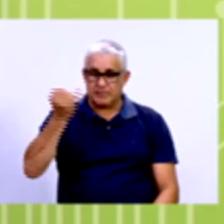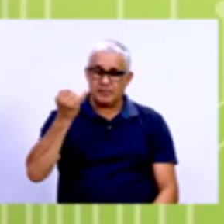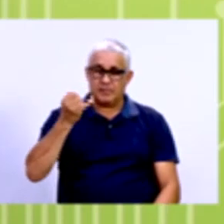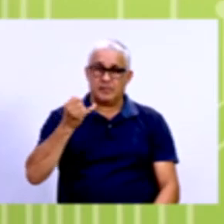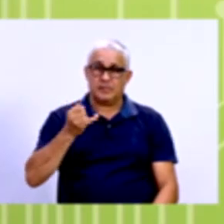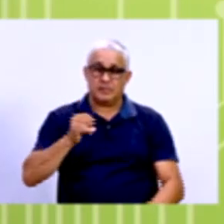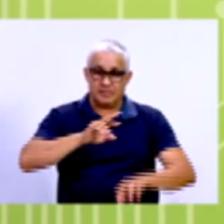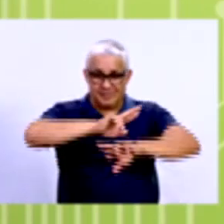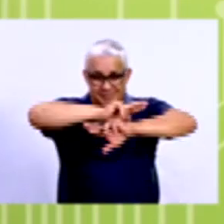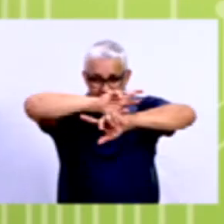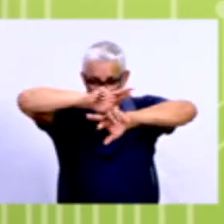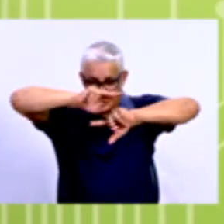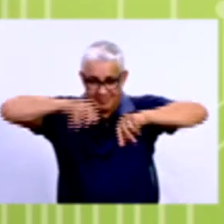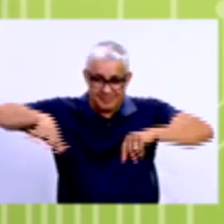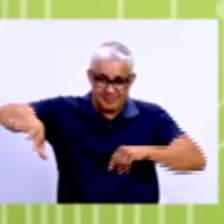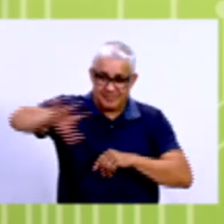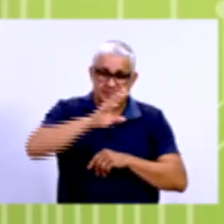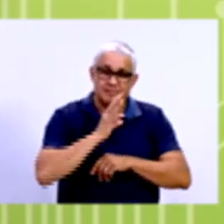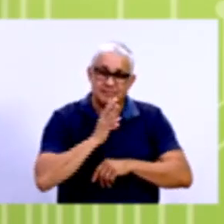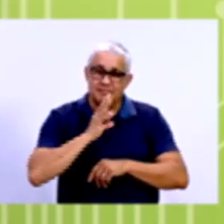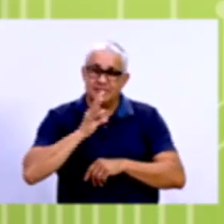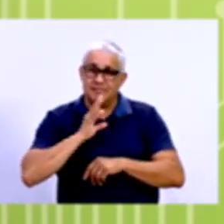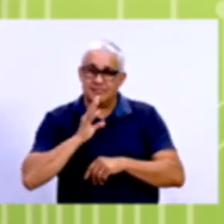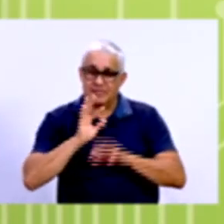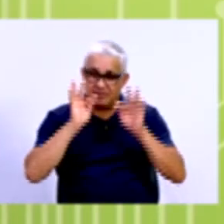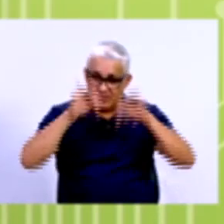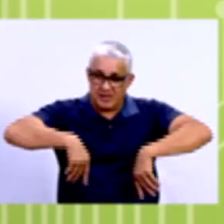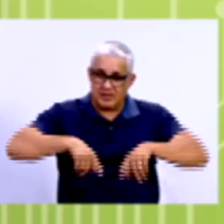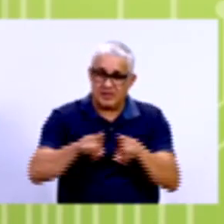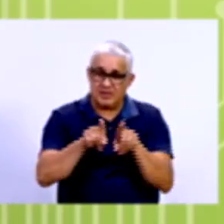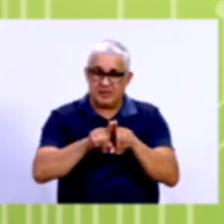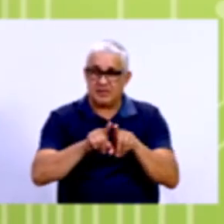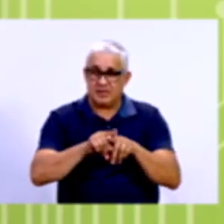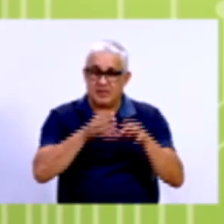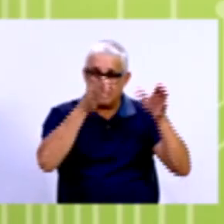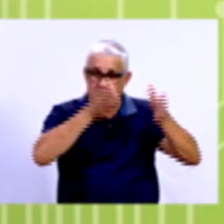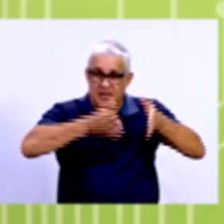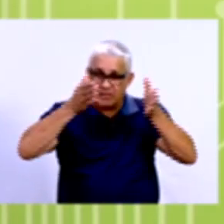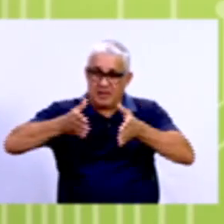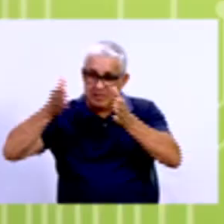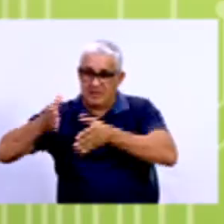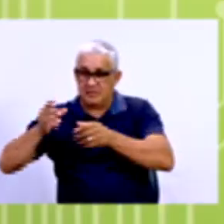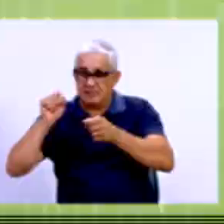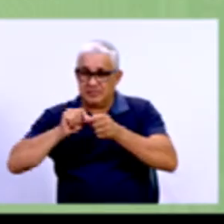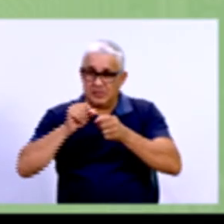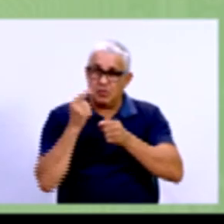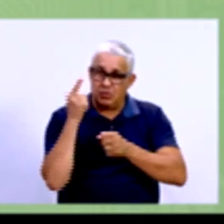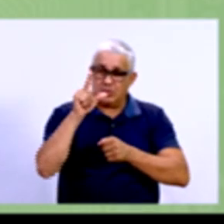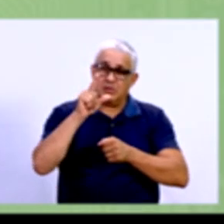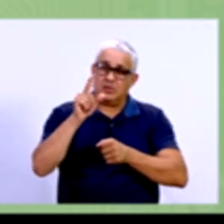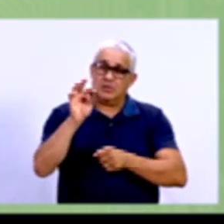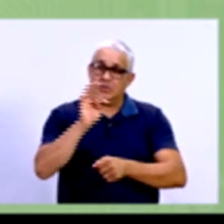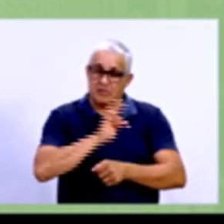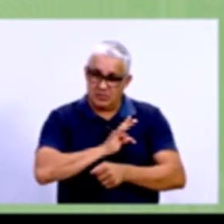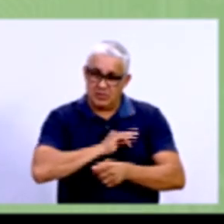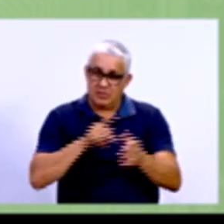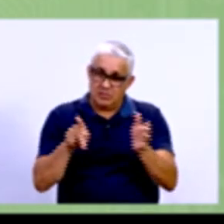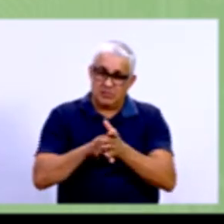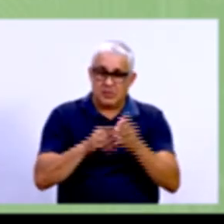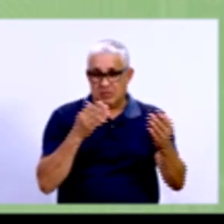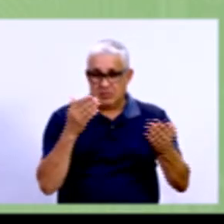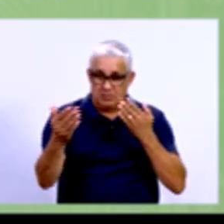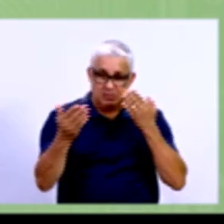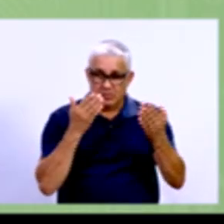conhecimento, não somente como resultado final, mas como uma das etapas para a utilização de outras técnicas de análise.